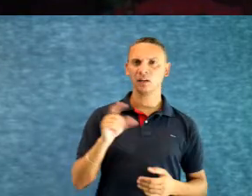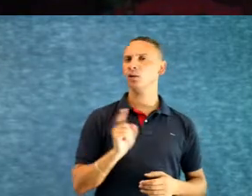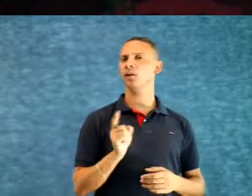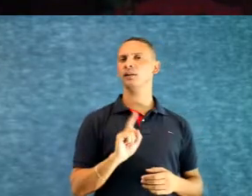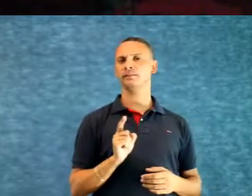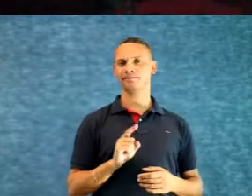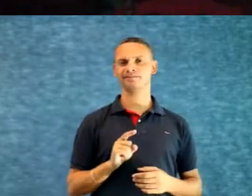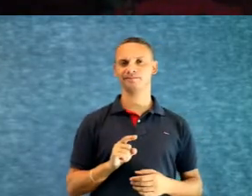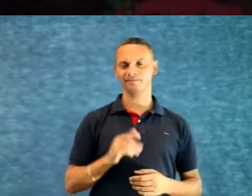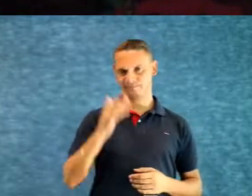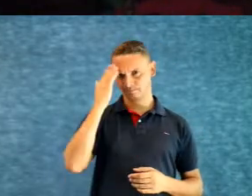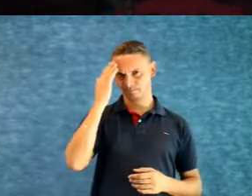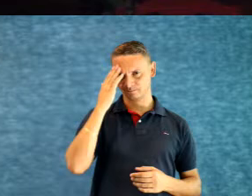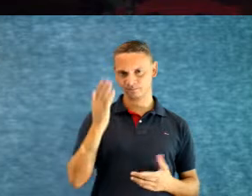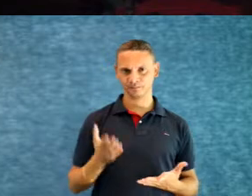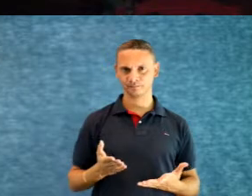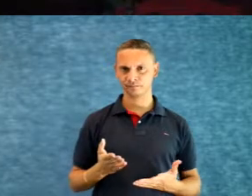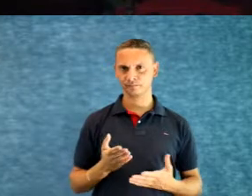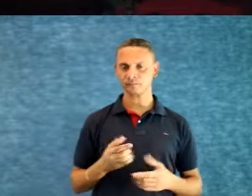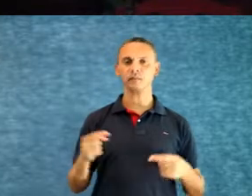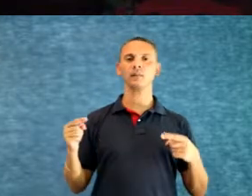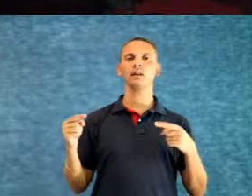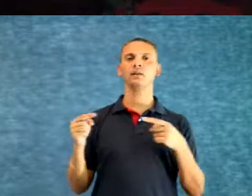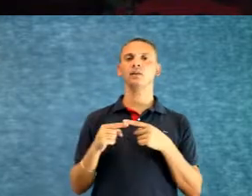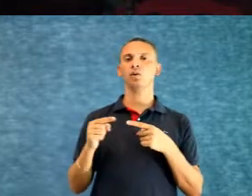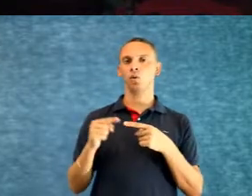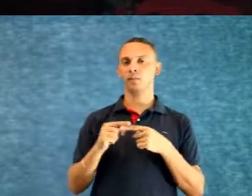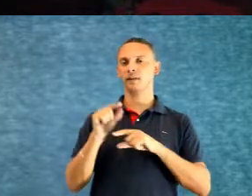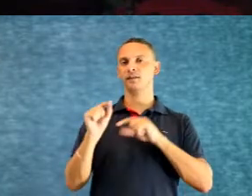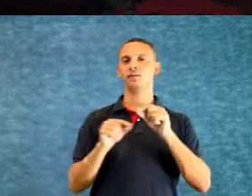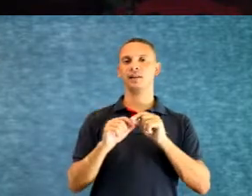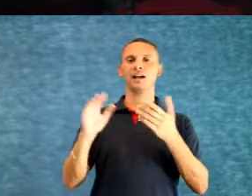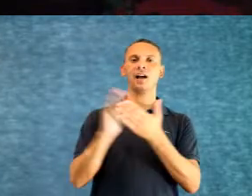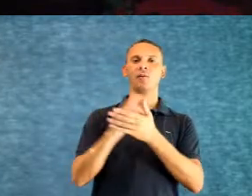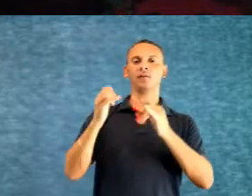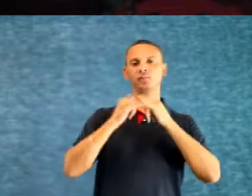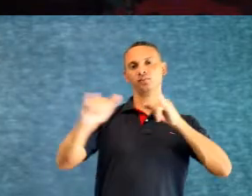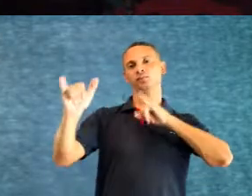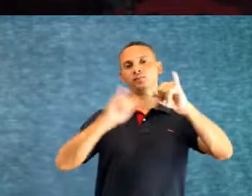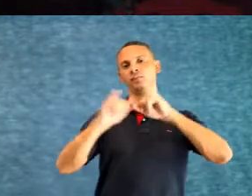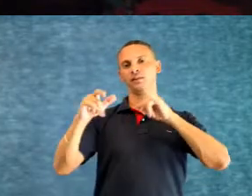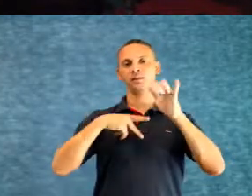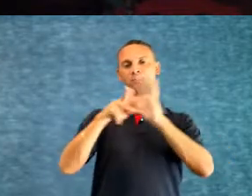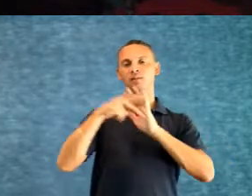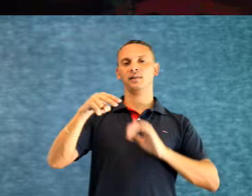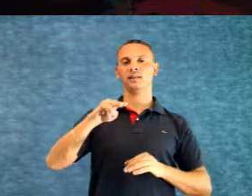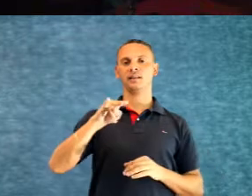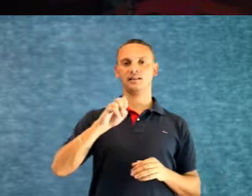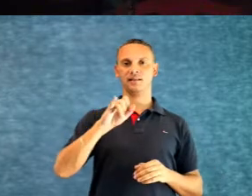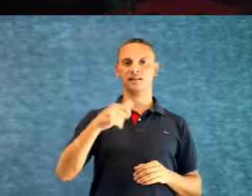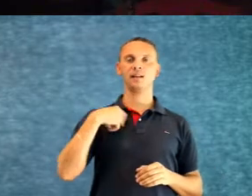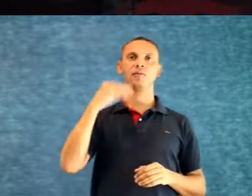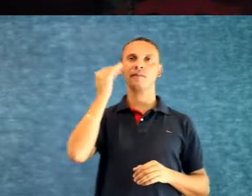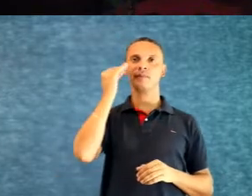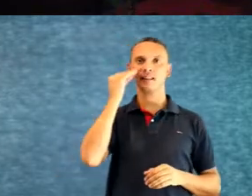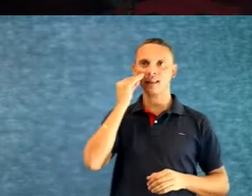eram muito reduzidas. Se hoje 1000 exemplares é uma edição, né, considerável, naquele tempo eram 100,